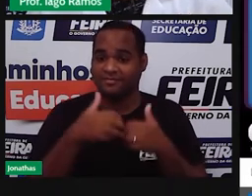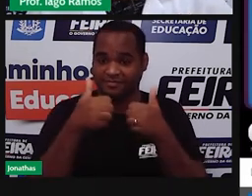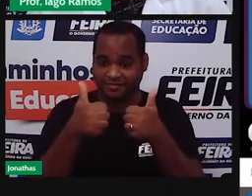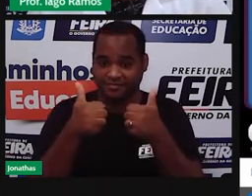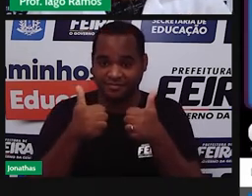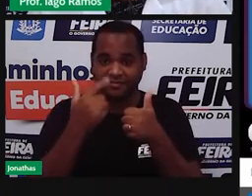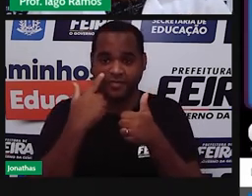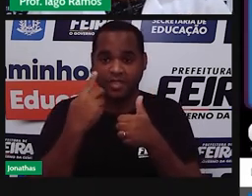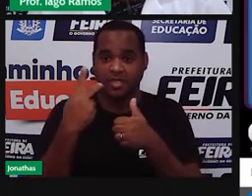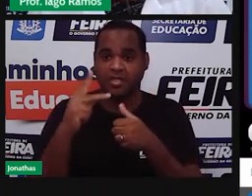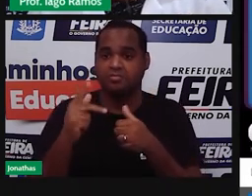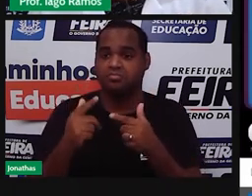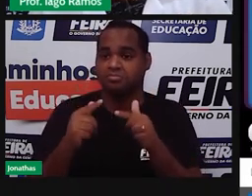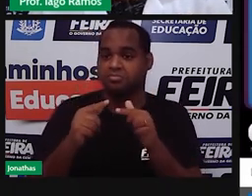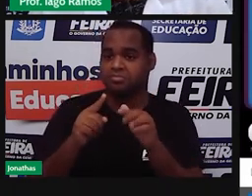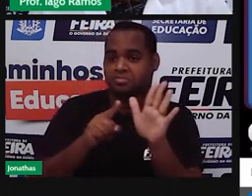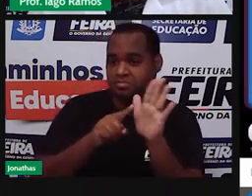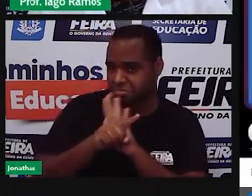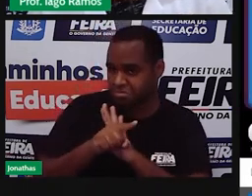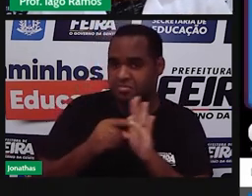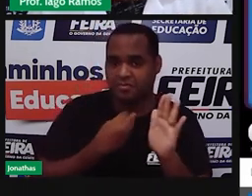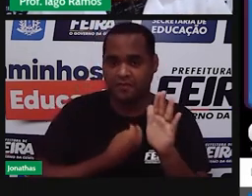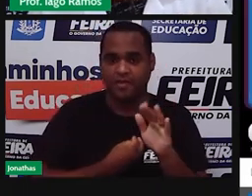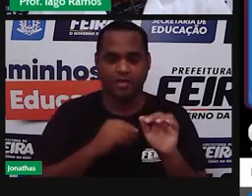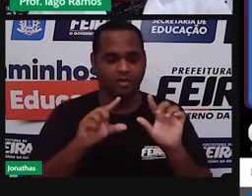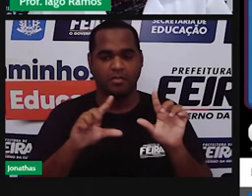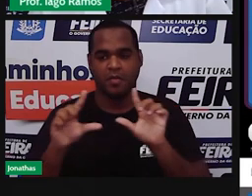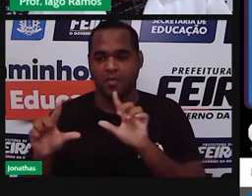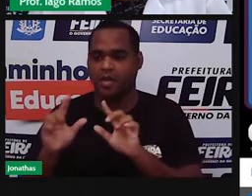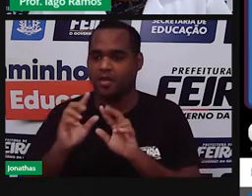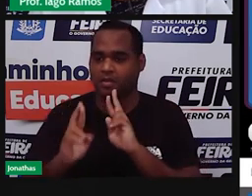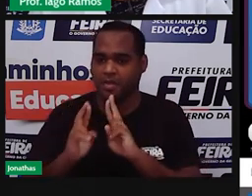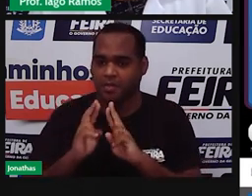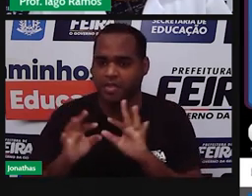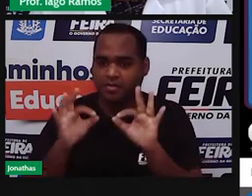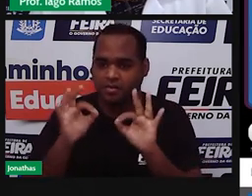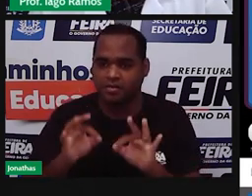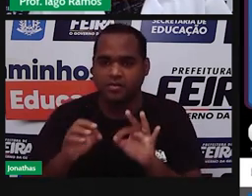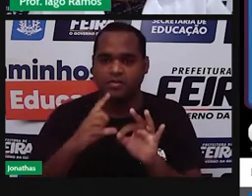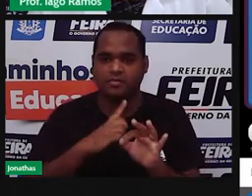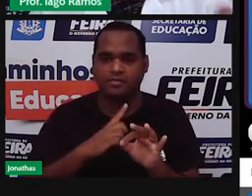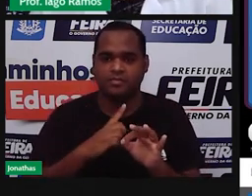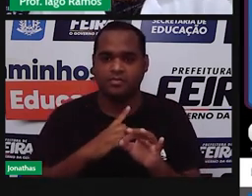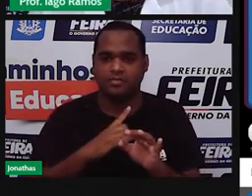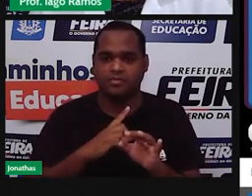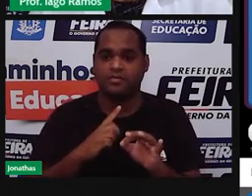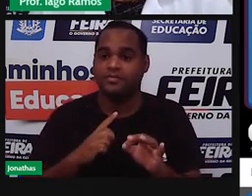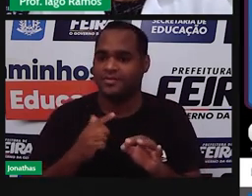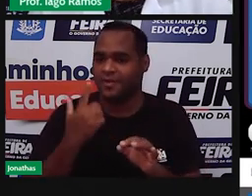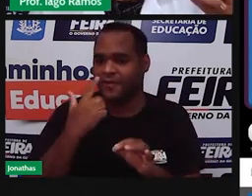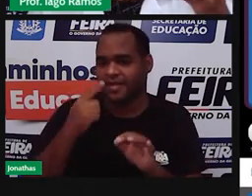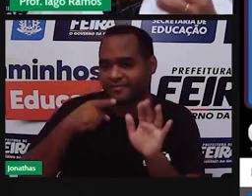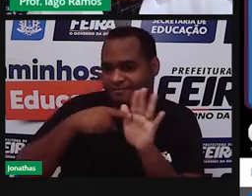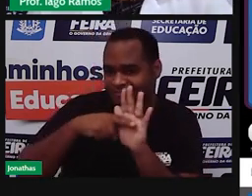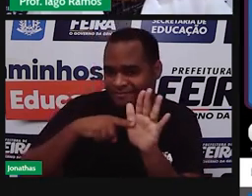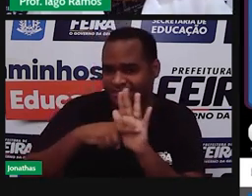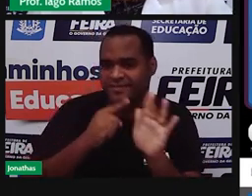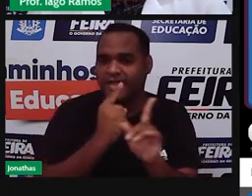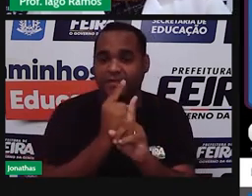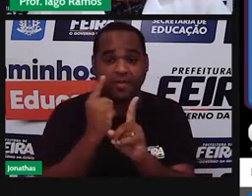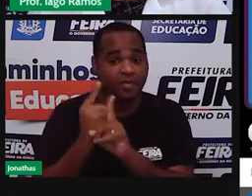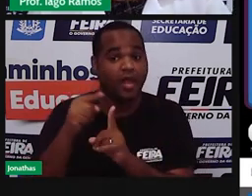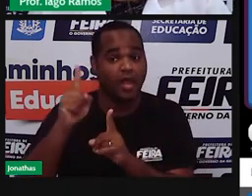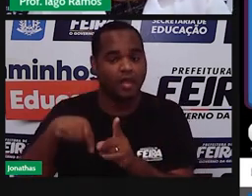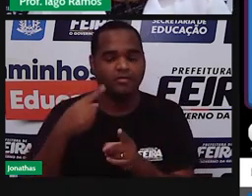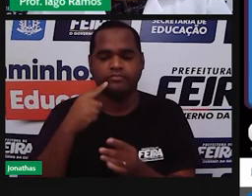Prontinho, aqui vem a pergunta, tá bom? Vem as opções de resposta. Você analisa a pergunta,